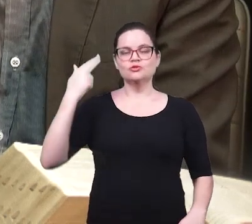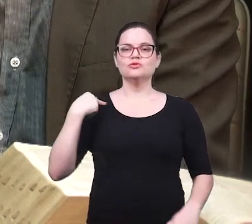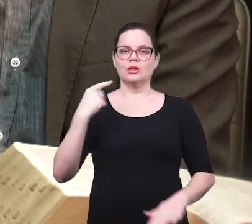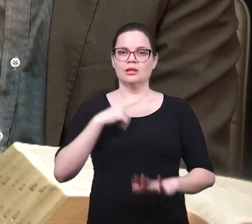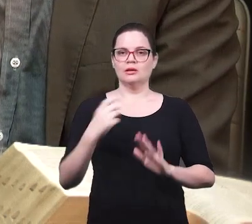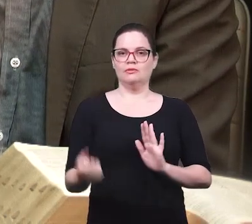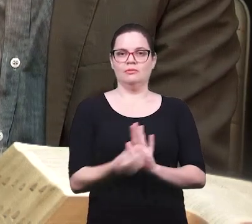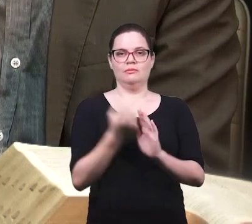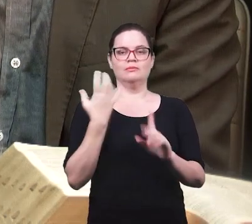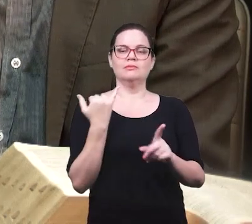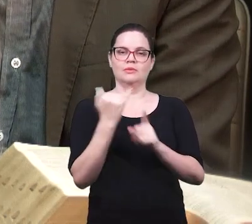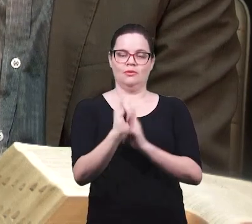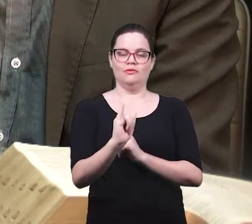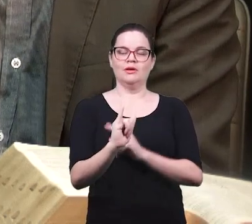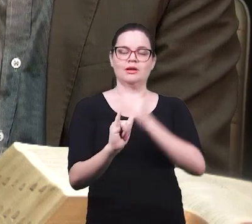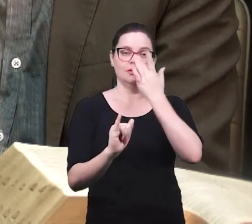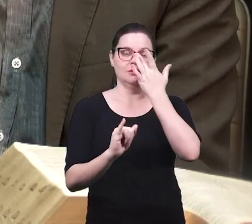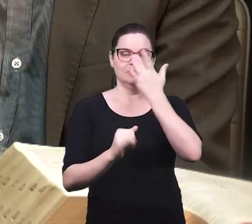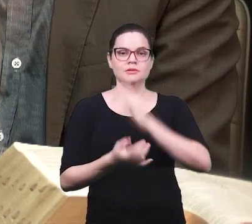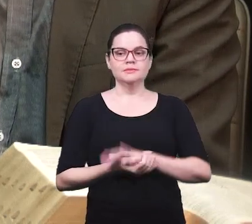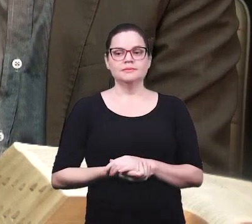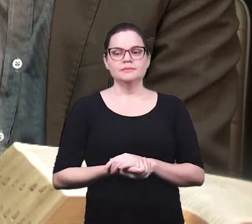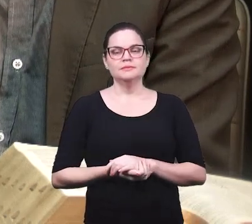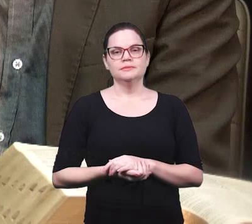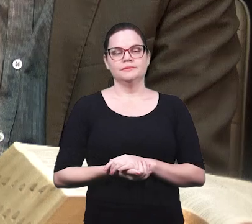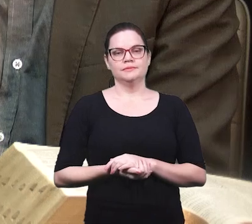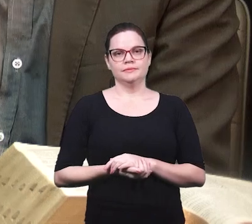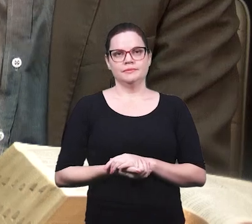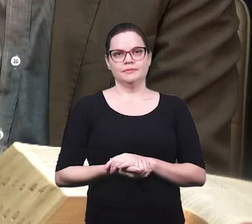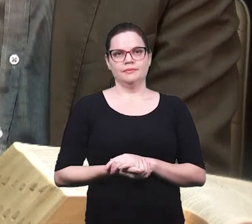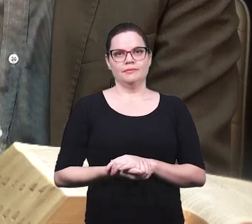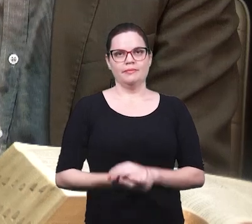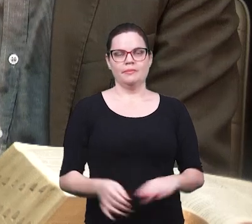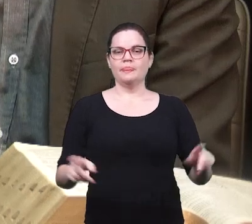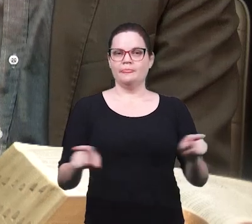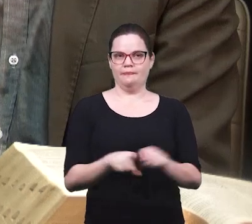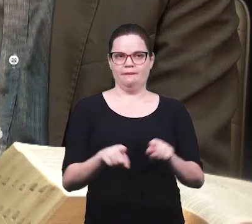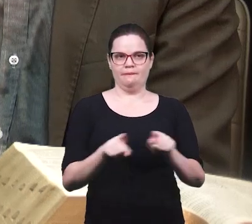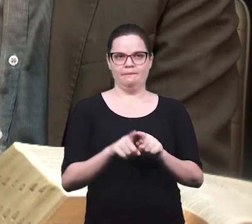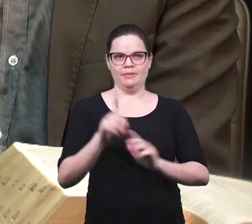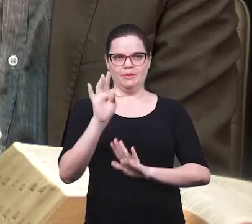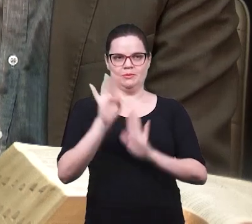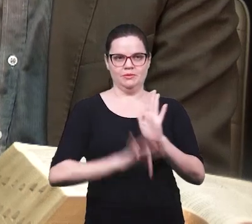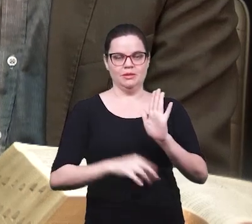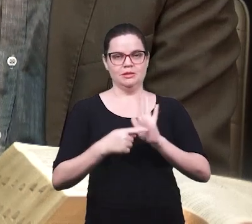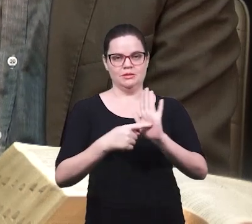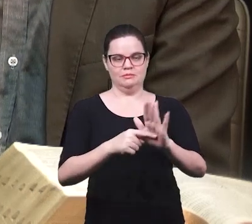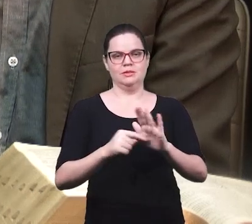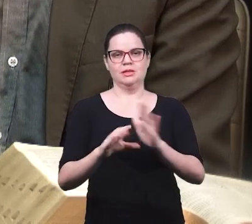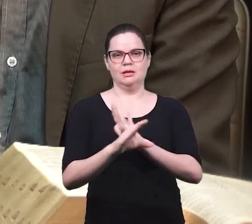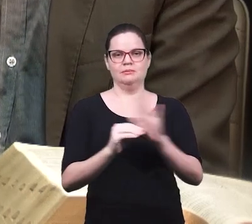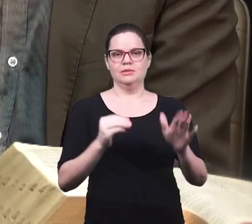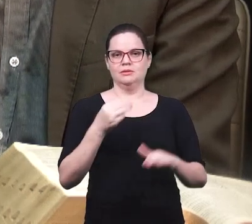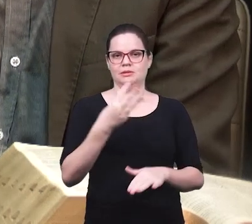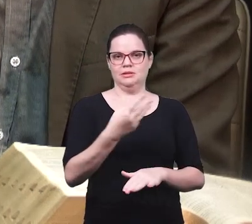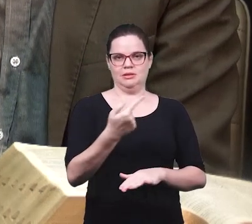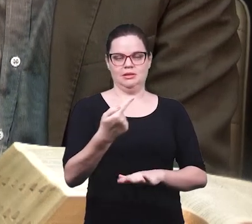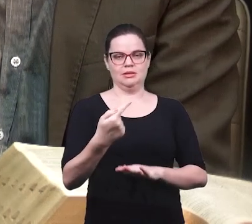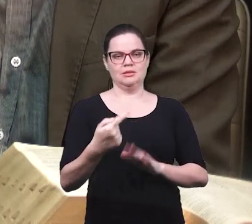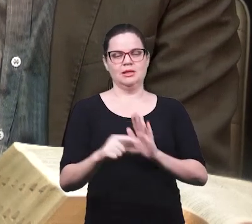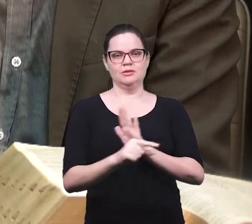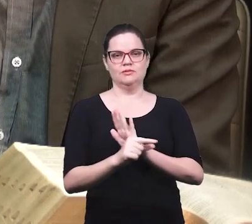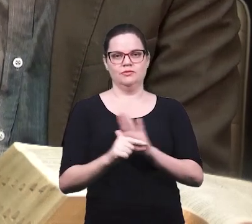uma história marcada por aquilo que é profético. E no texto aqui do